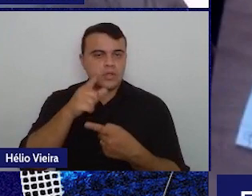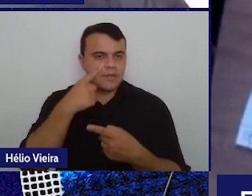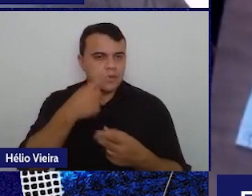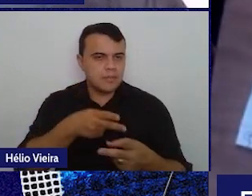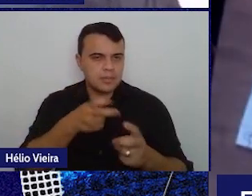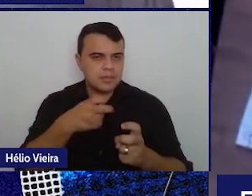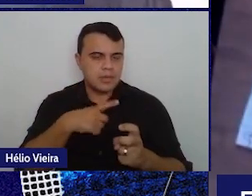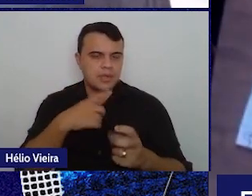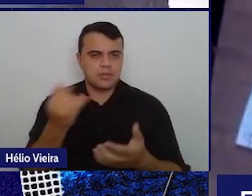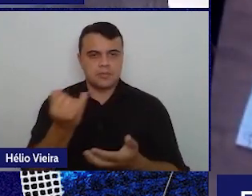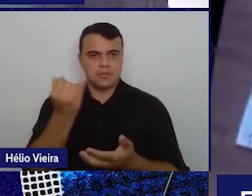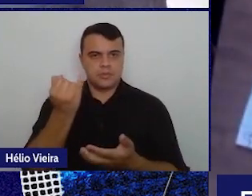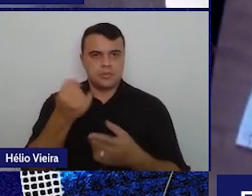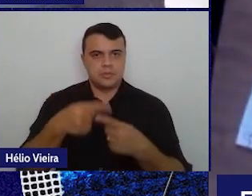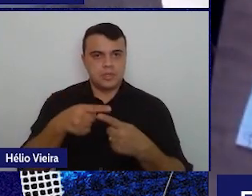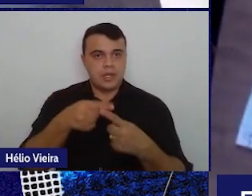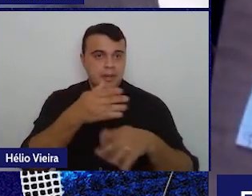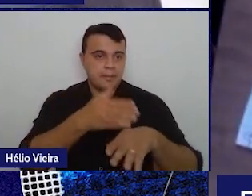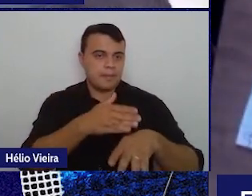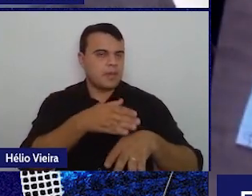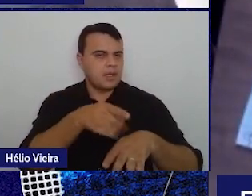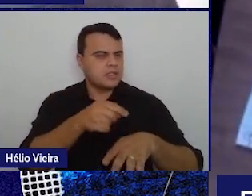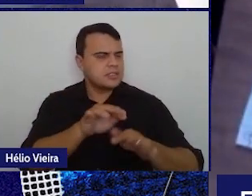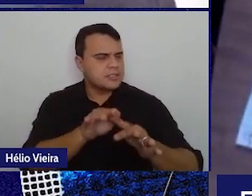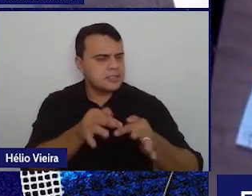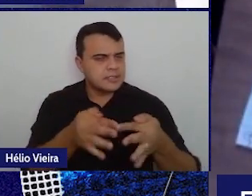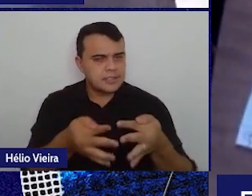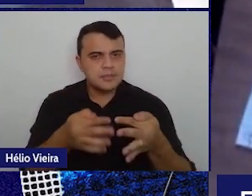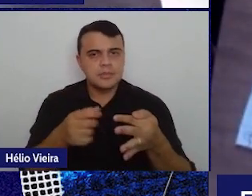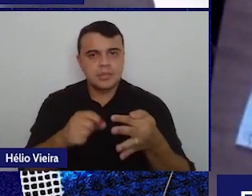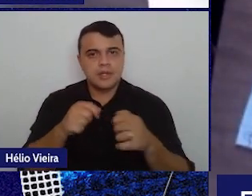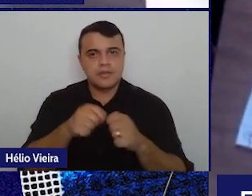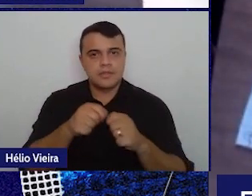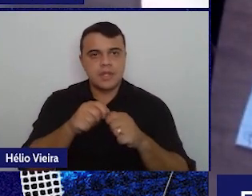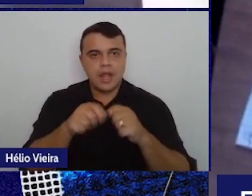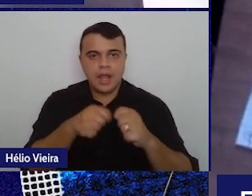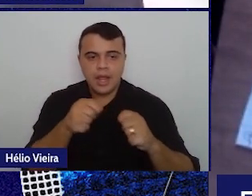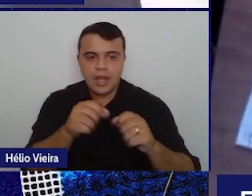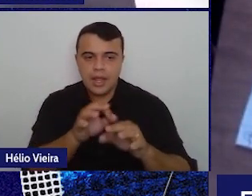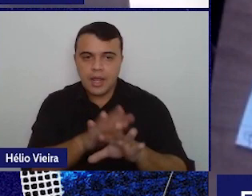importância. Então, essa é uma prática muito simples. Para arrematar,